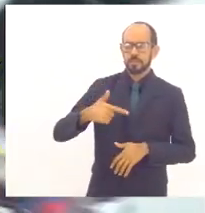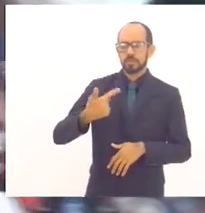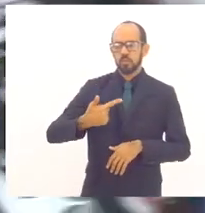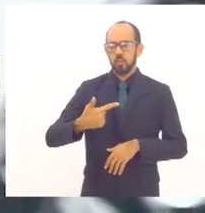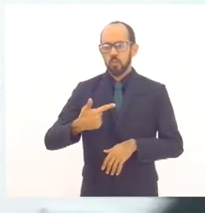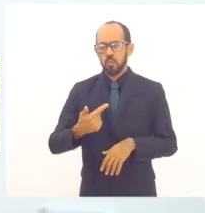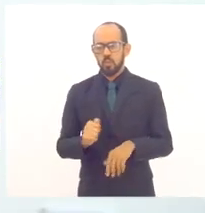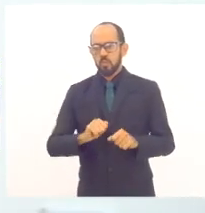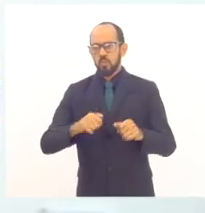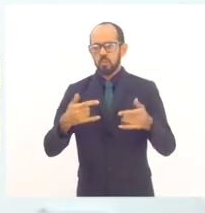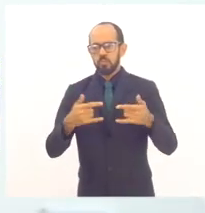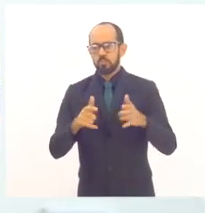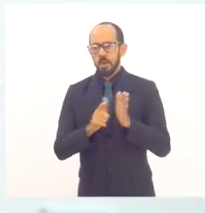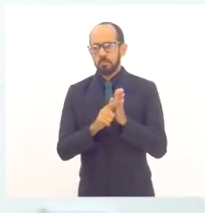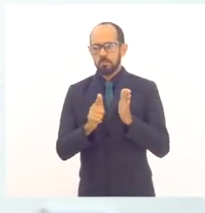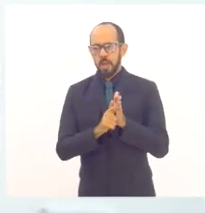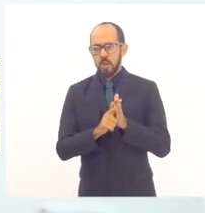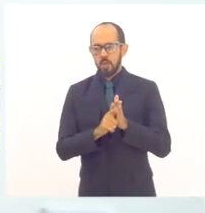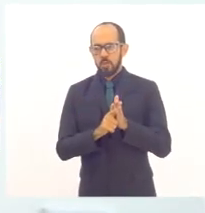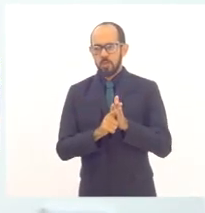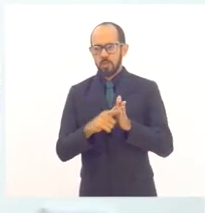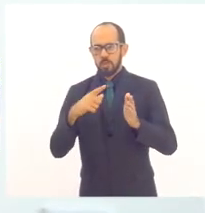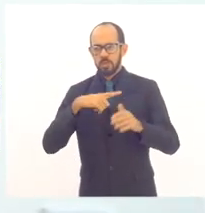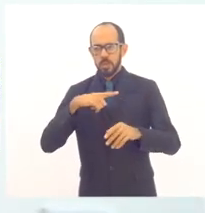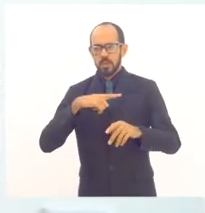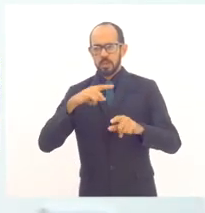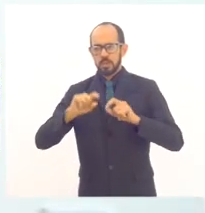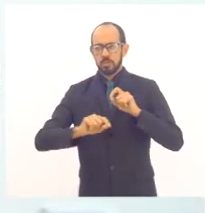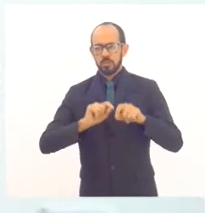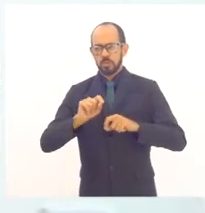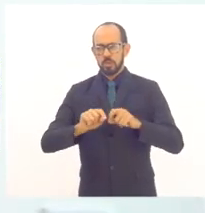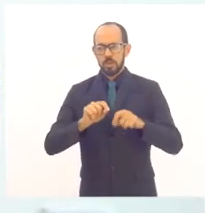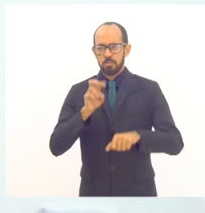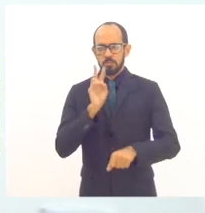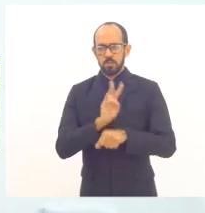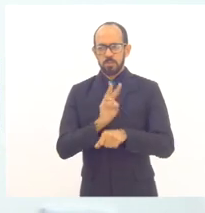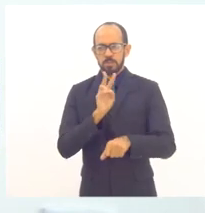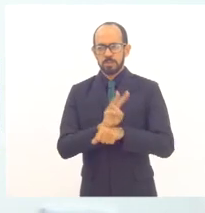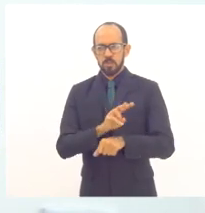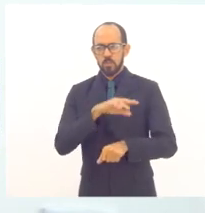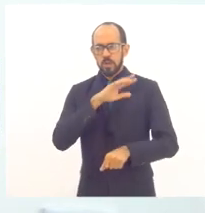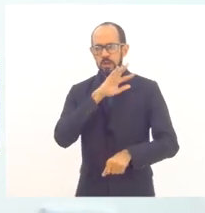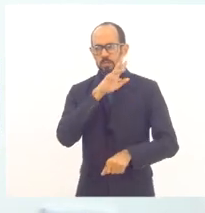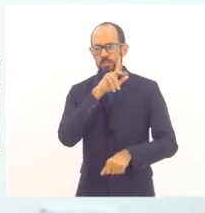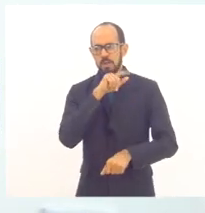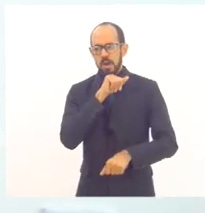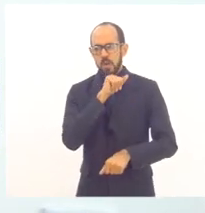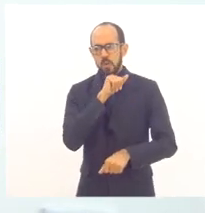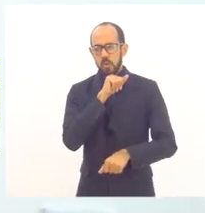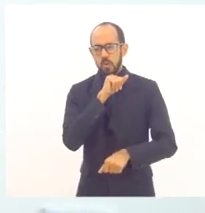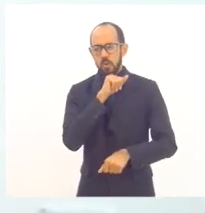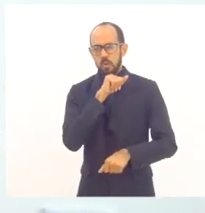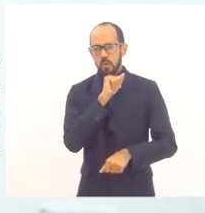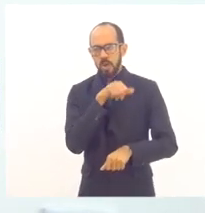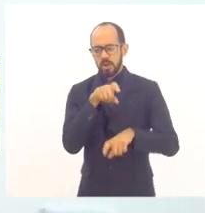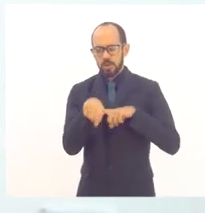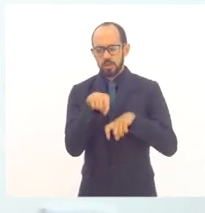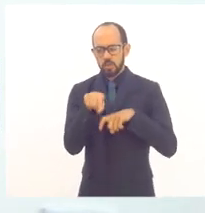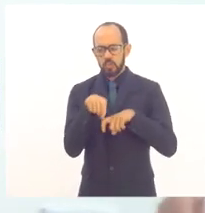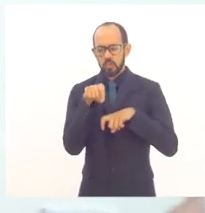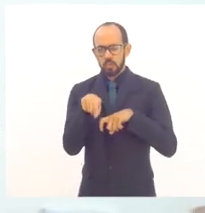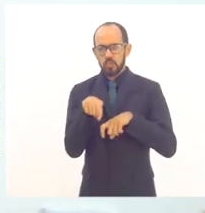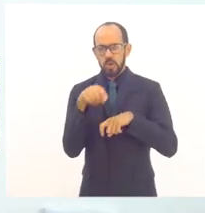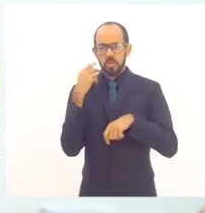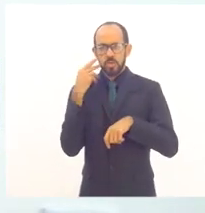cartela de adesivos tem a proteção animal, agricultura orgânica,